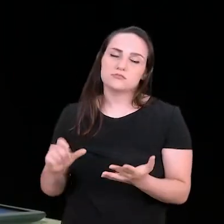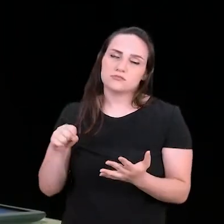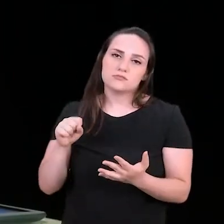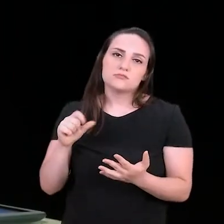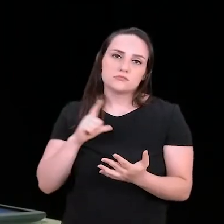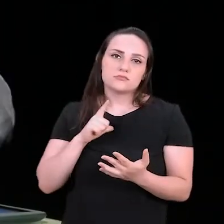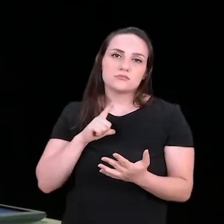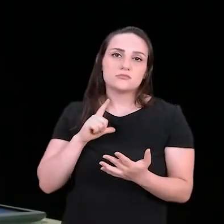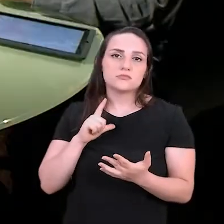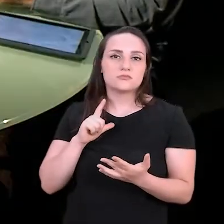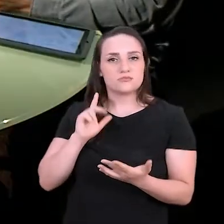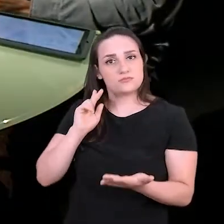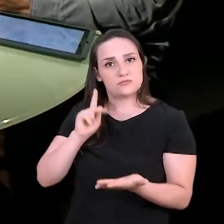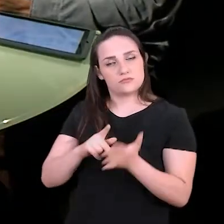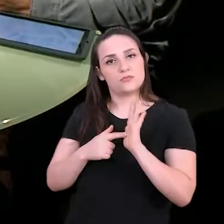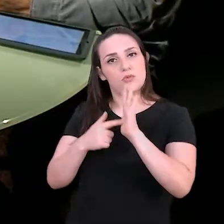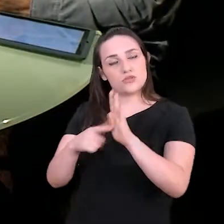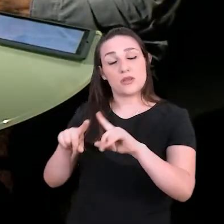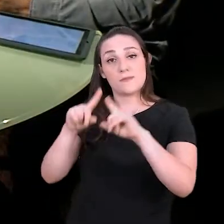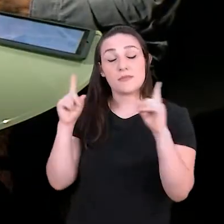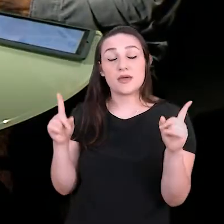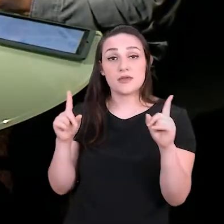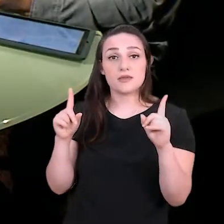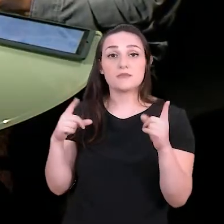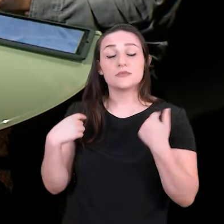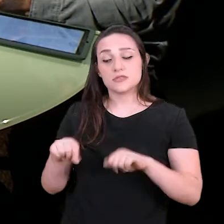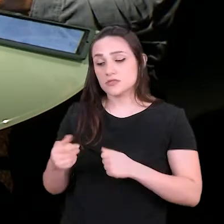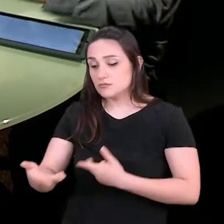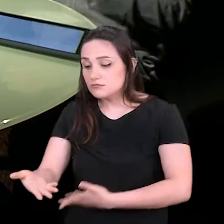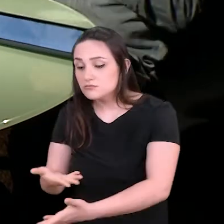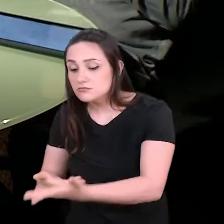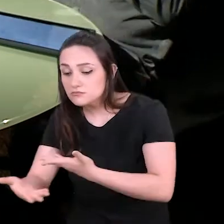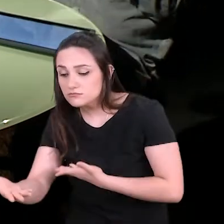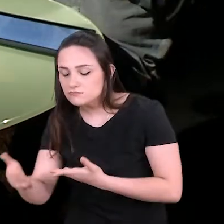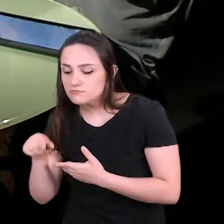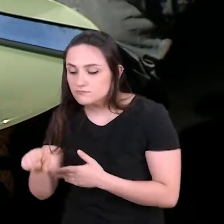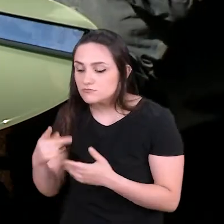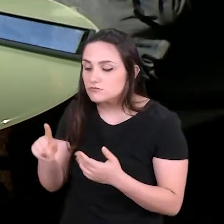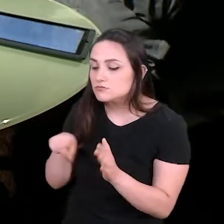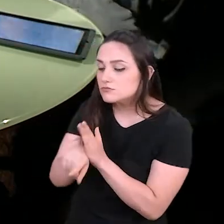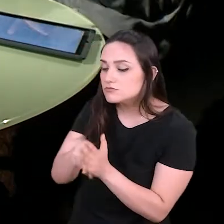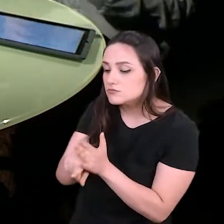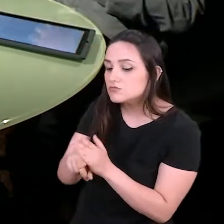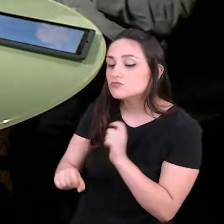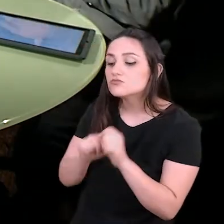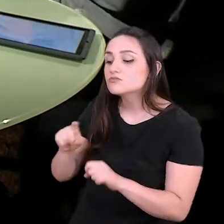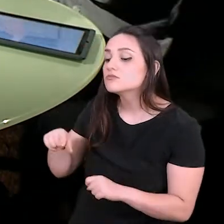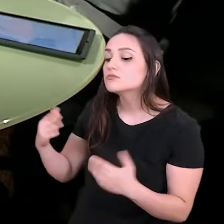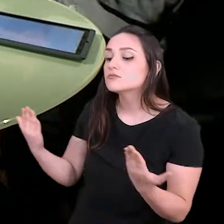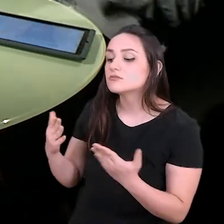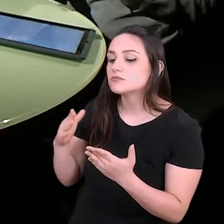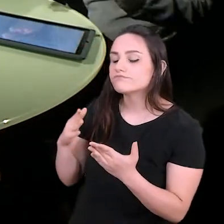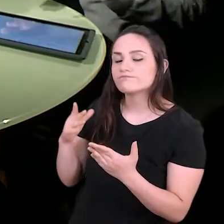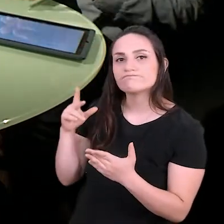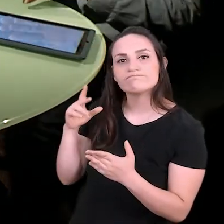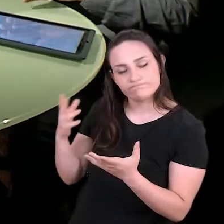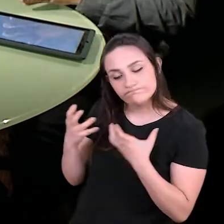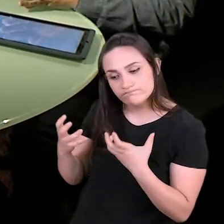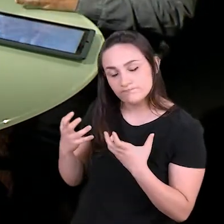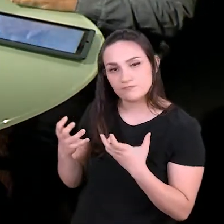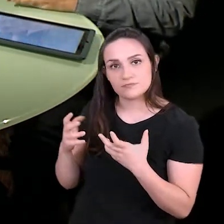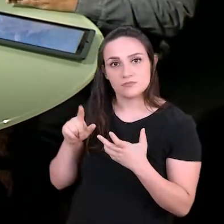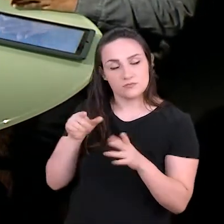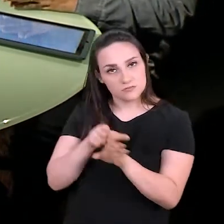que, claro, tem aplicação e tem prática também, mas nesse sentido de trocar com o pesquisador, né, com o pesquisador que